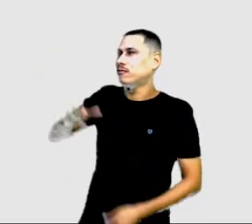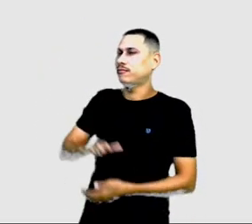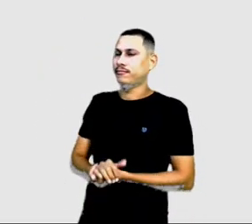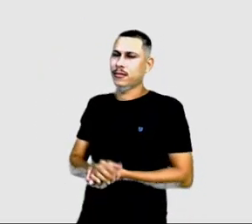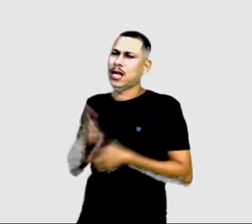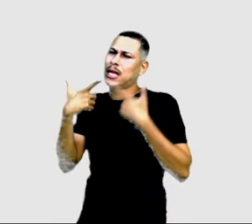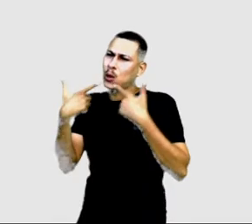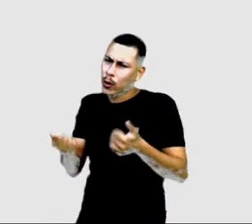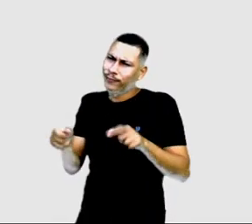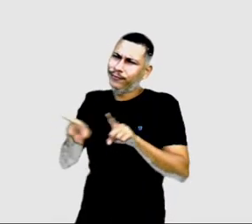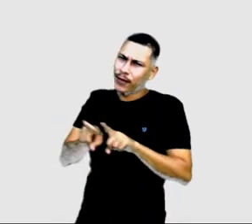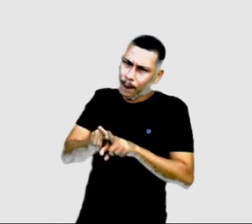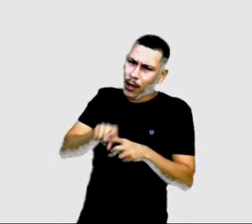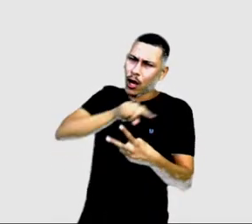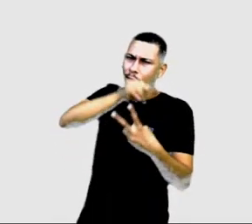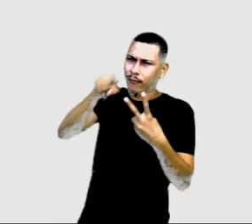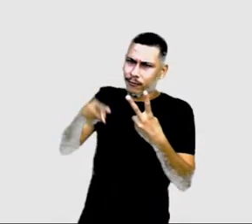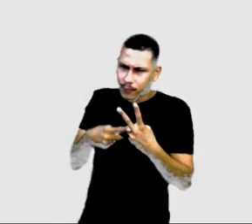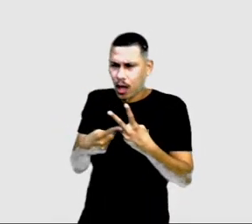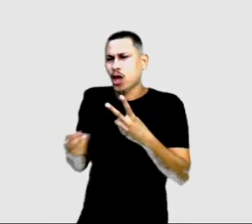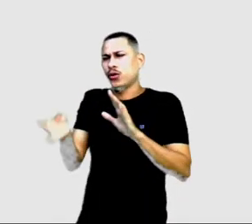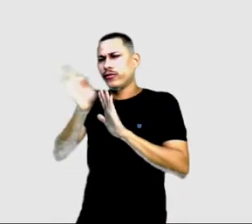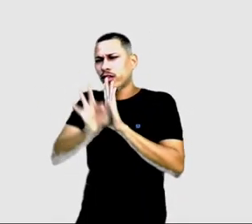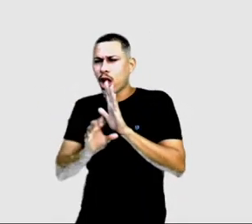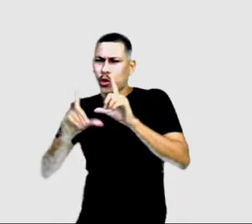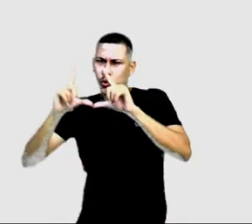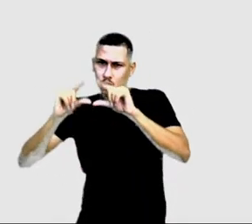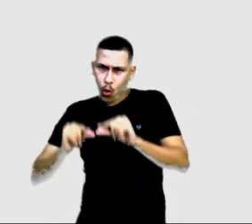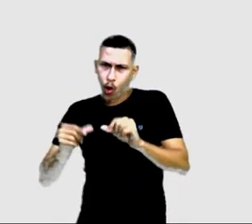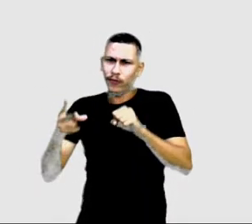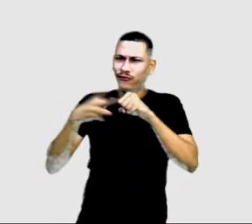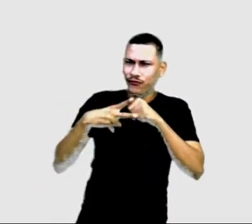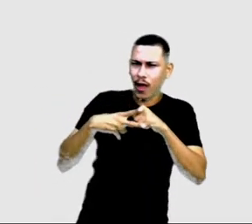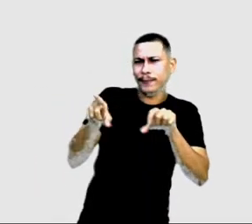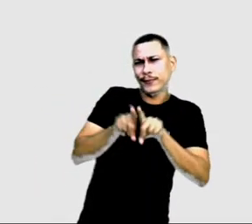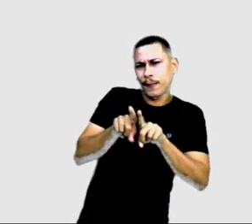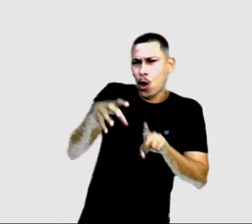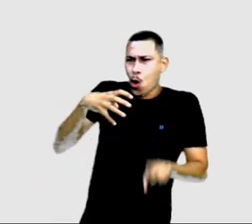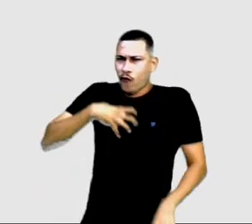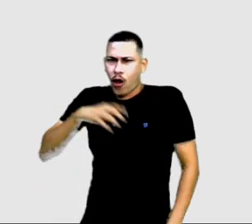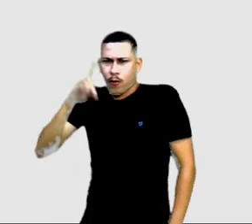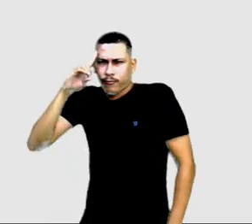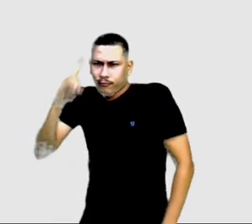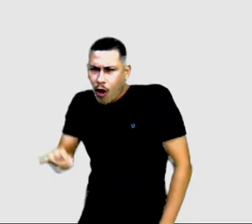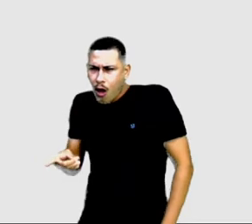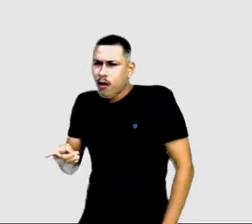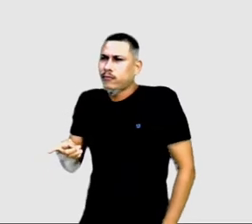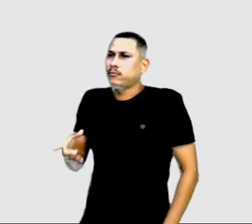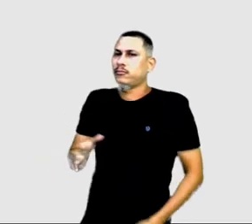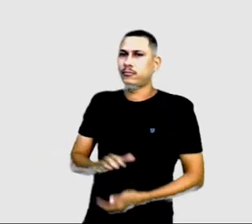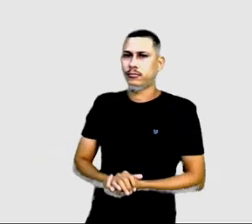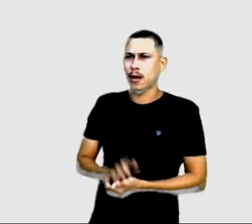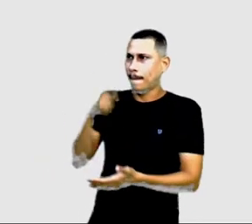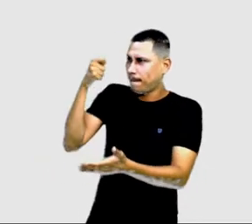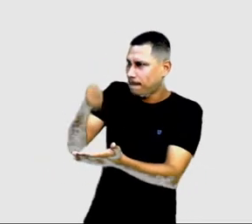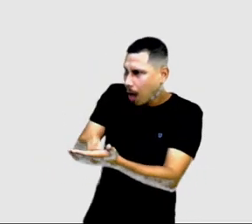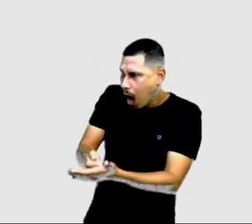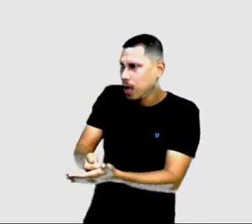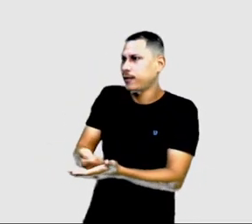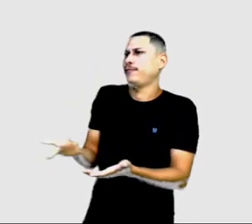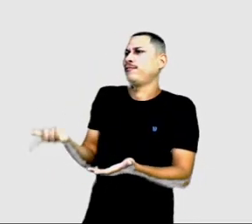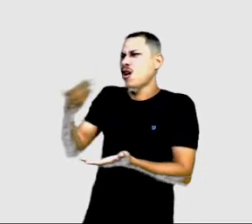linguagem também é mista, o texto é curto, o verbo no imperativo, leve, pague 5. e o